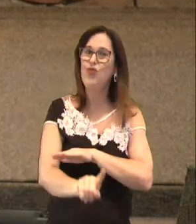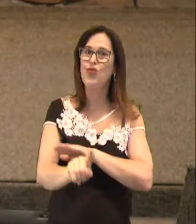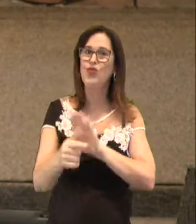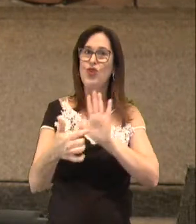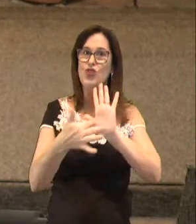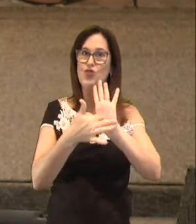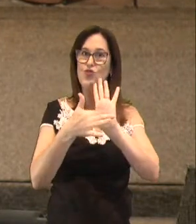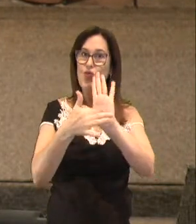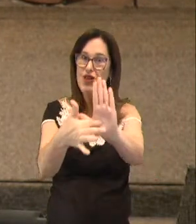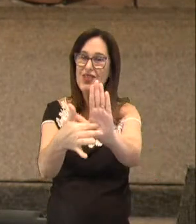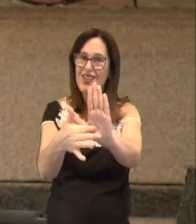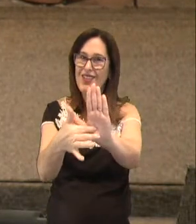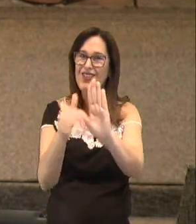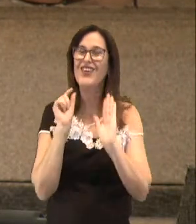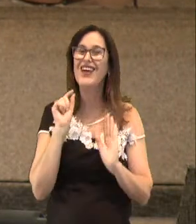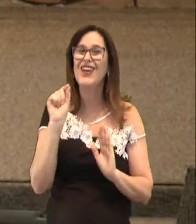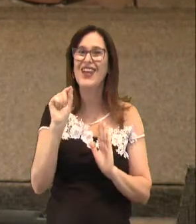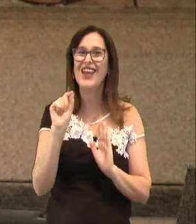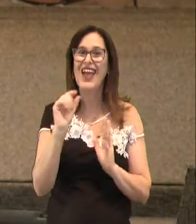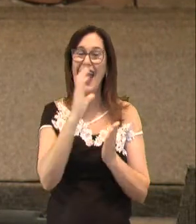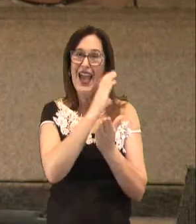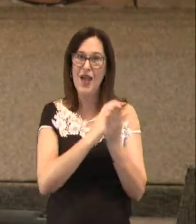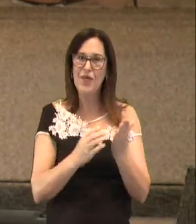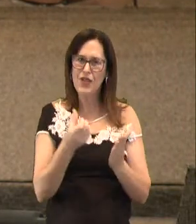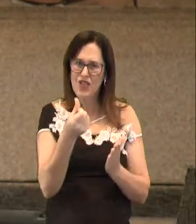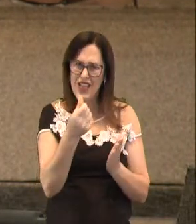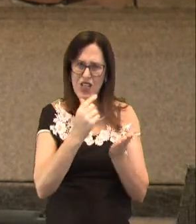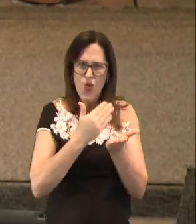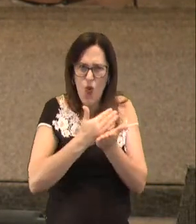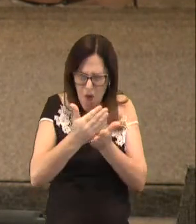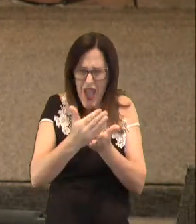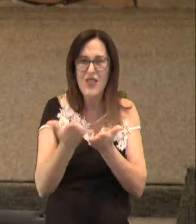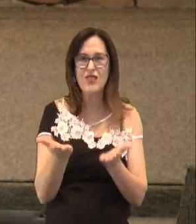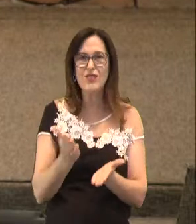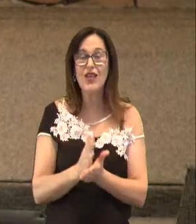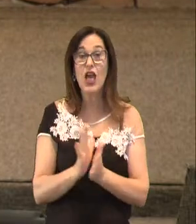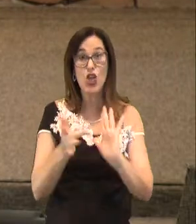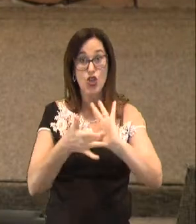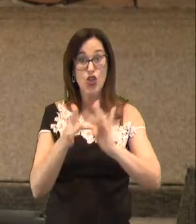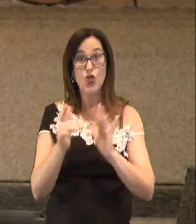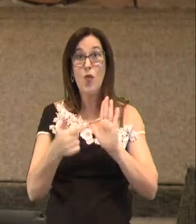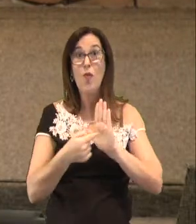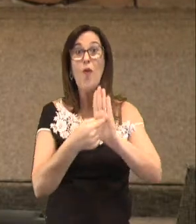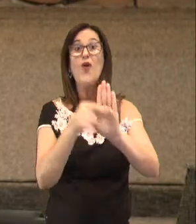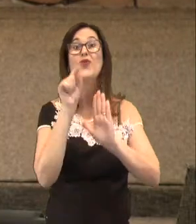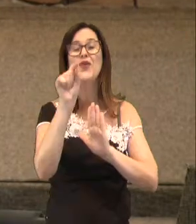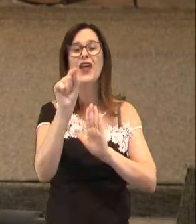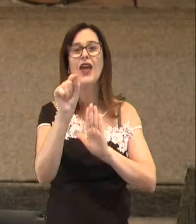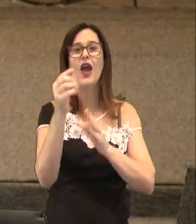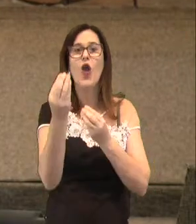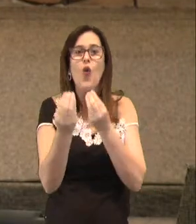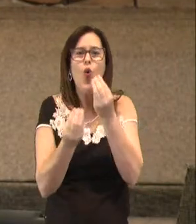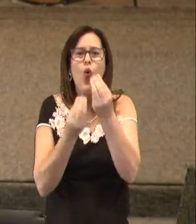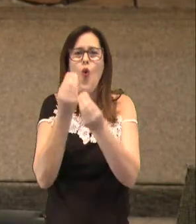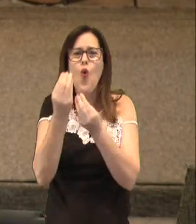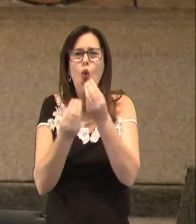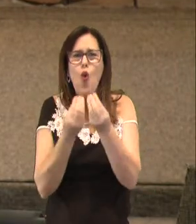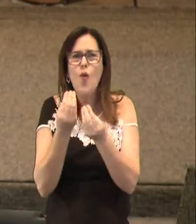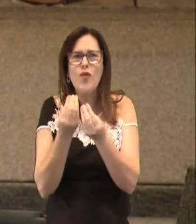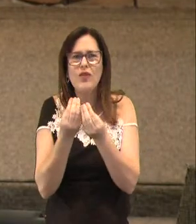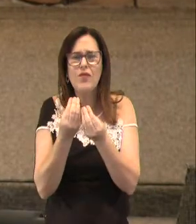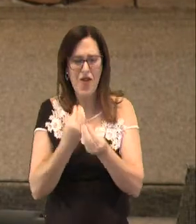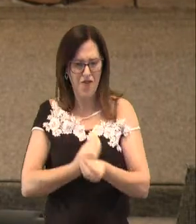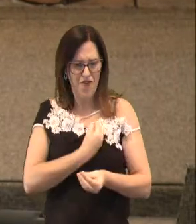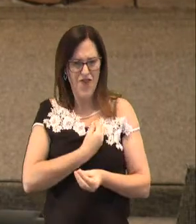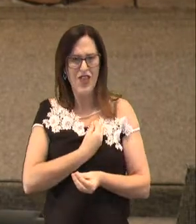mostrando e falava sobre, no capítulo 6, no início do capítulo 6, Jesus vai mostrar como deveriam ser praticadas